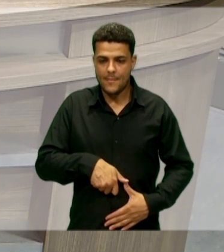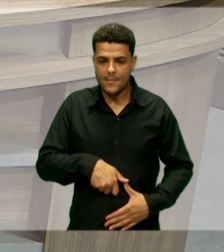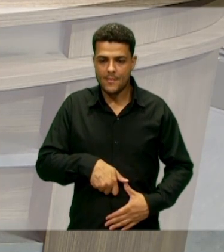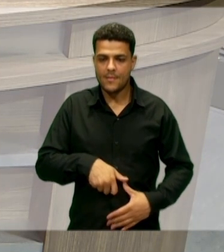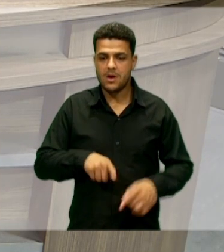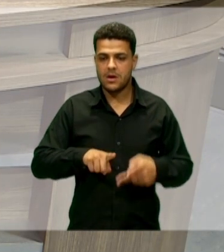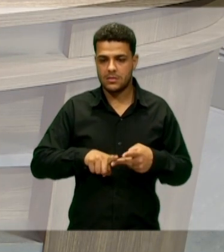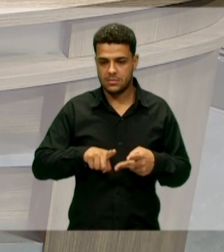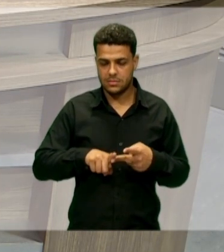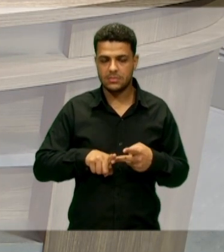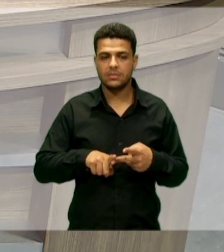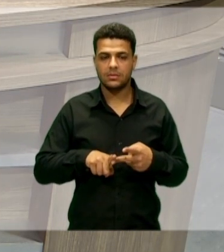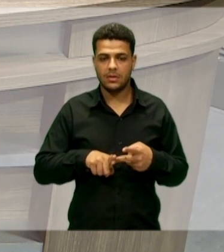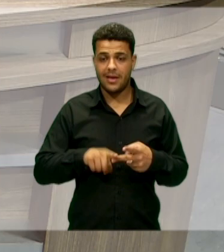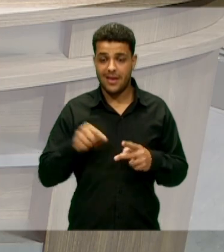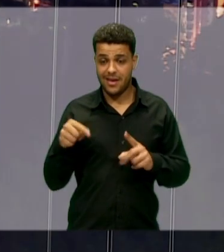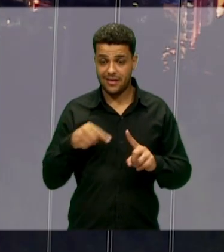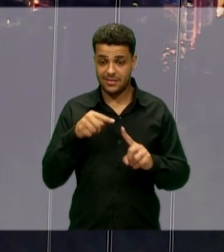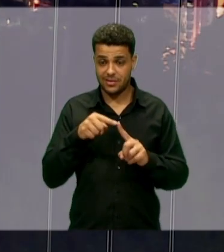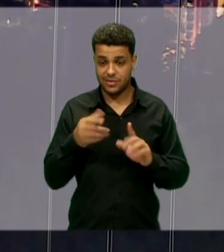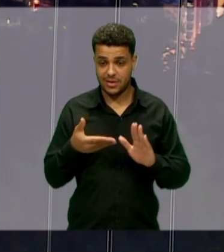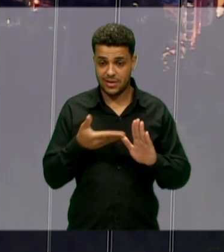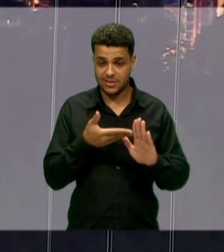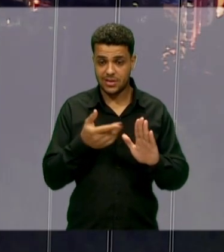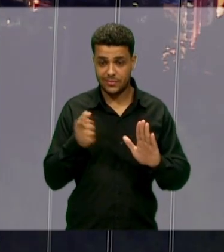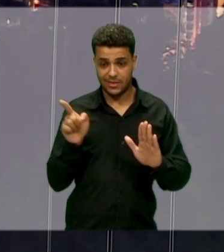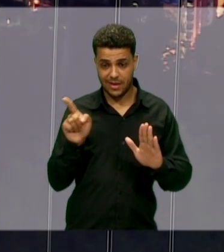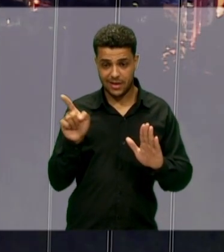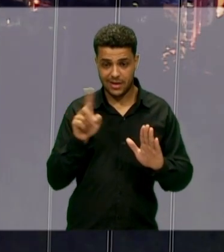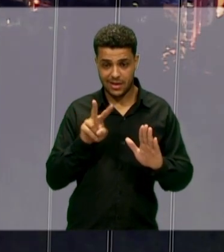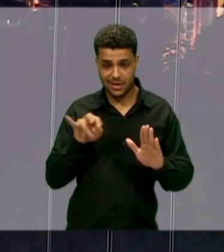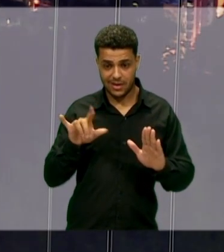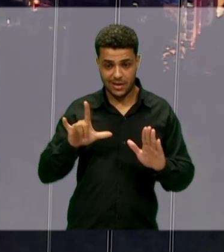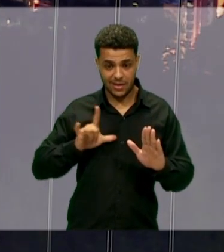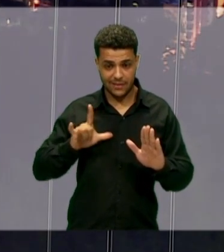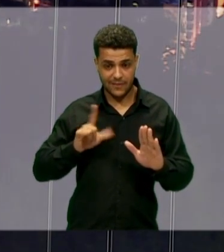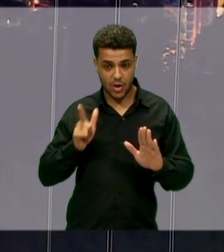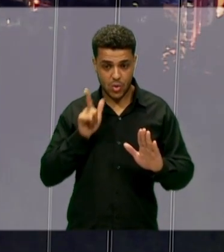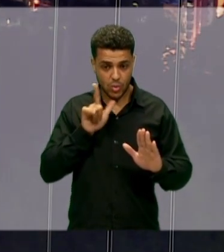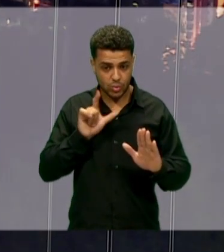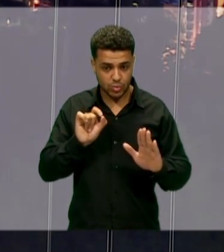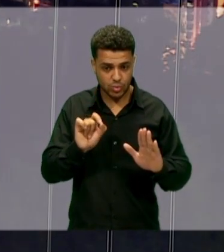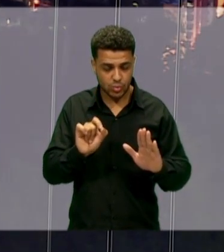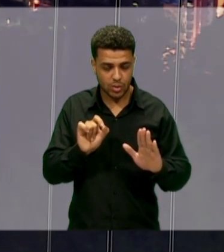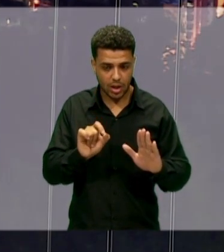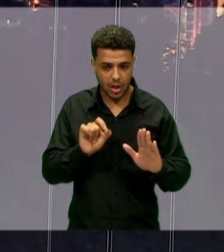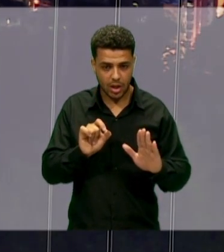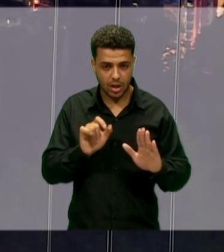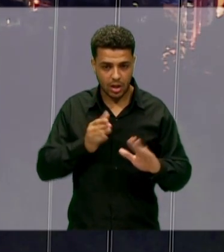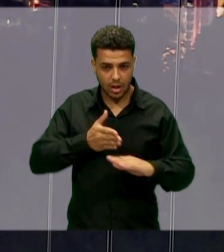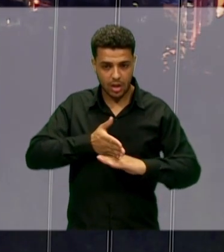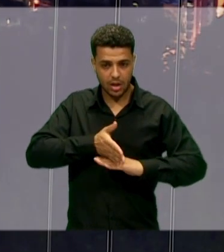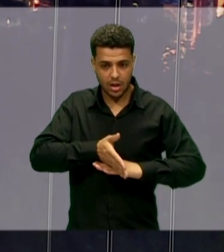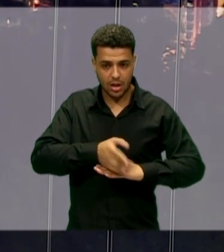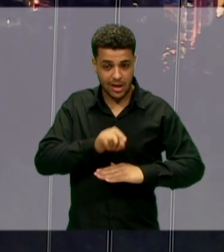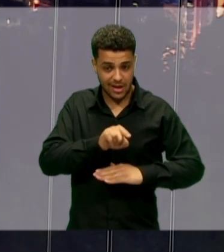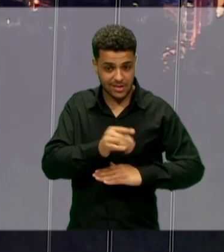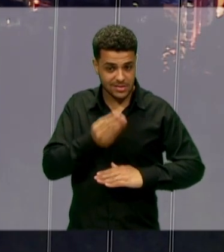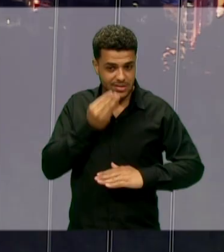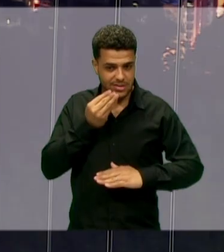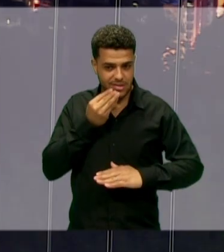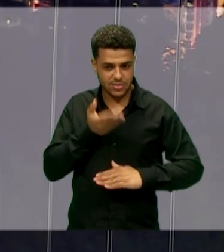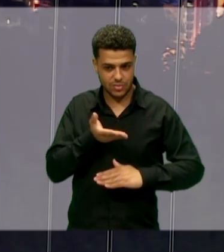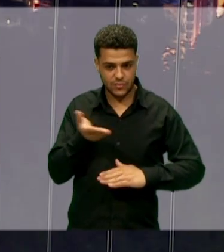E aí essa indicação, por exemplo, daquilo que vai passar, vai conseguir ter acesso a esse teste